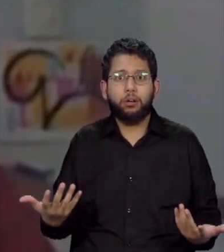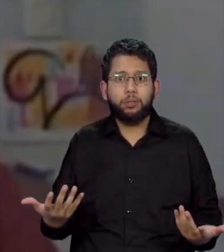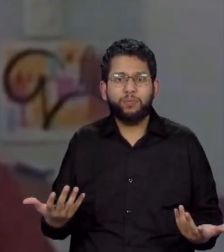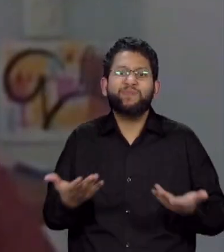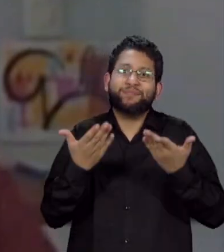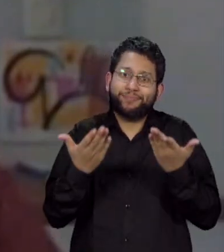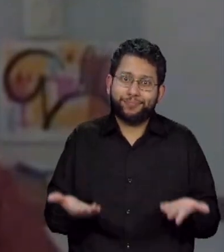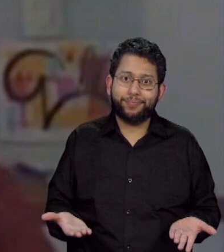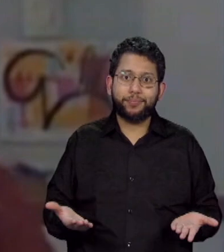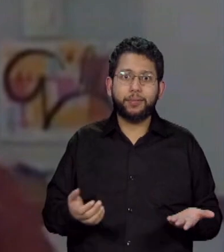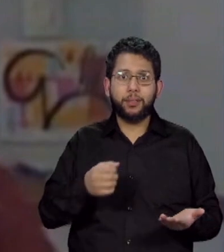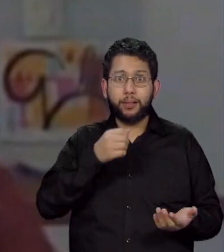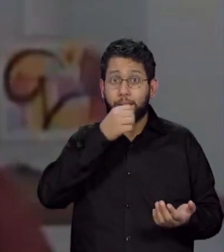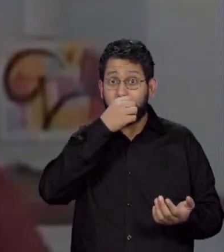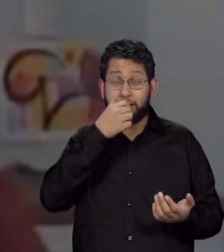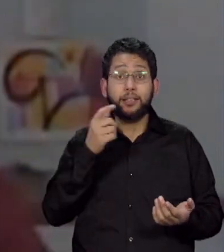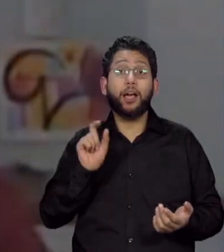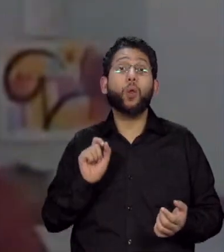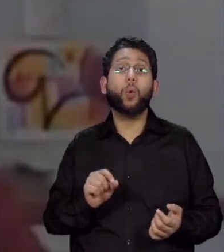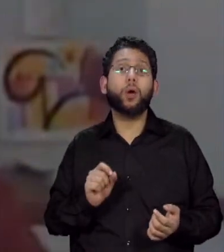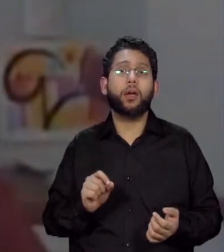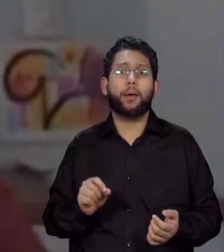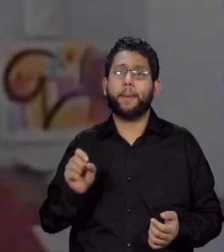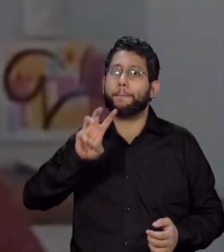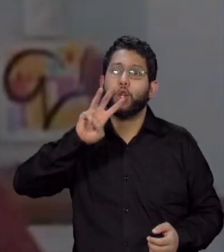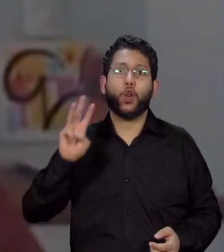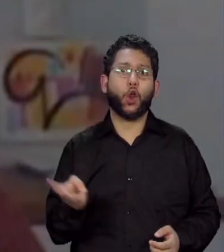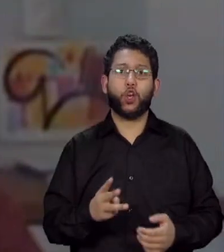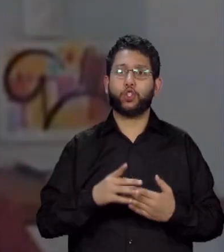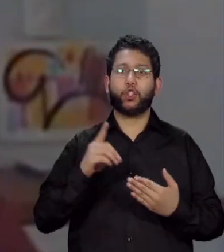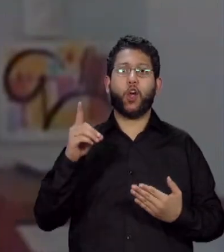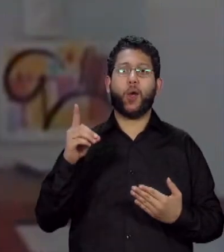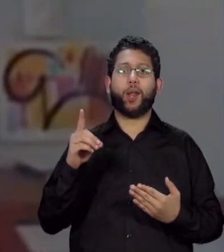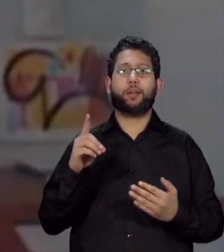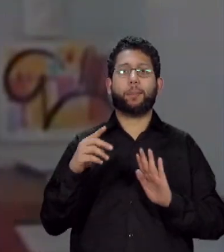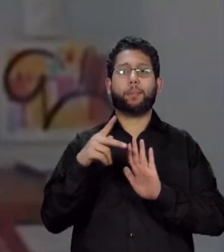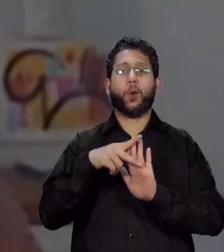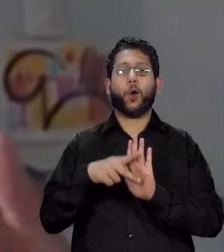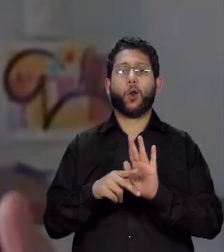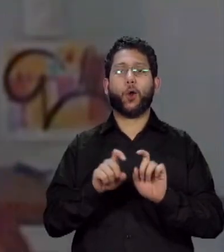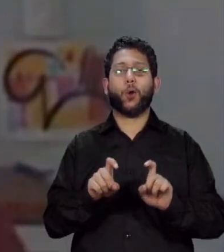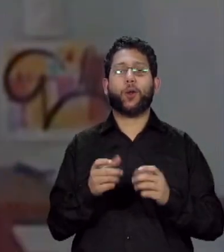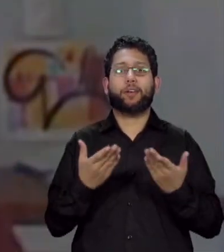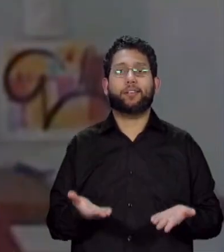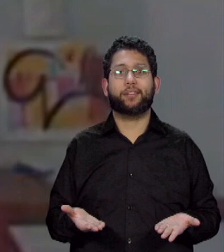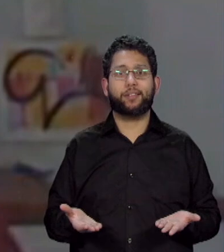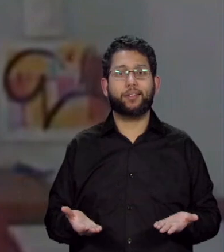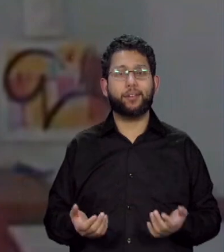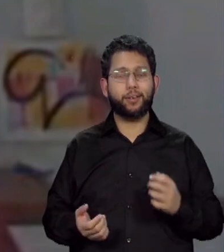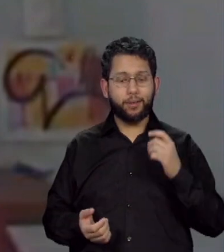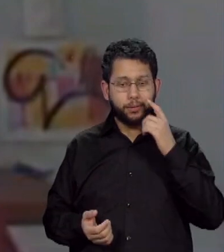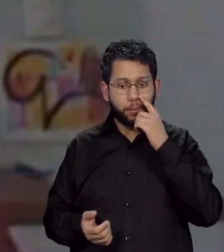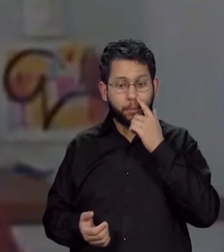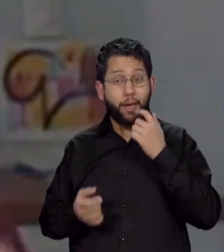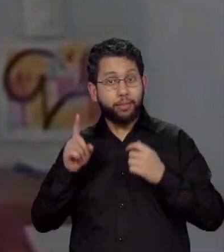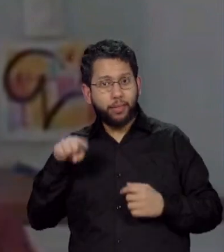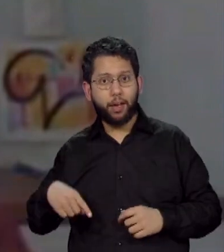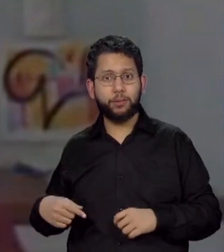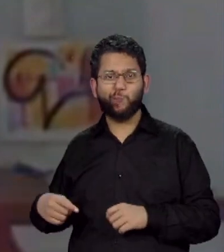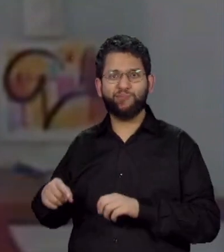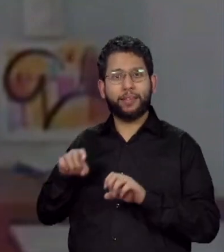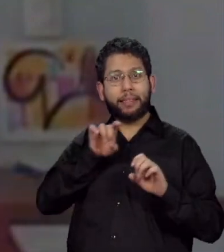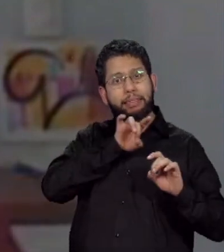Então, e operando um software de muitos milhões de dólares. Então, essas duas questões, elas andam muito juntas, né?